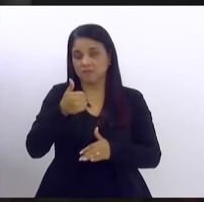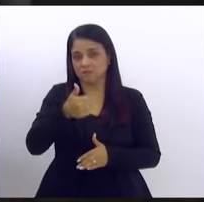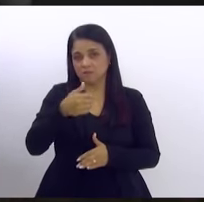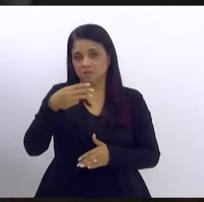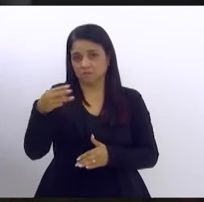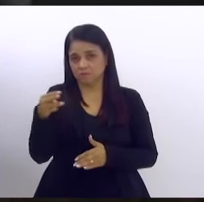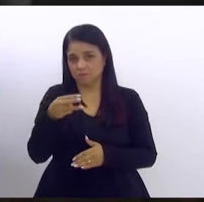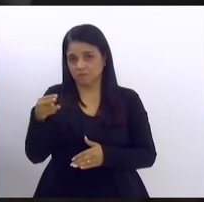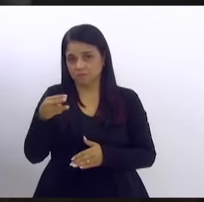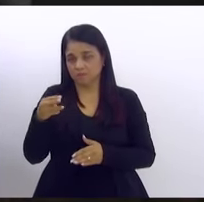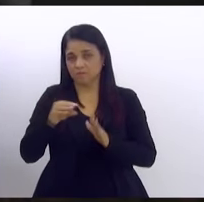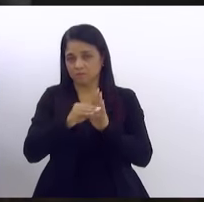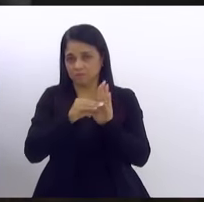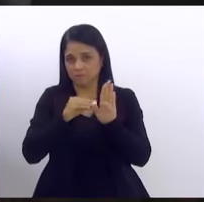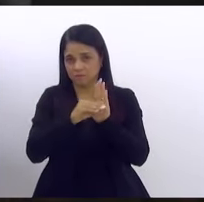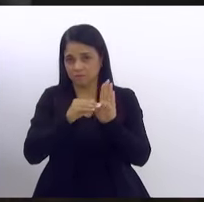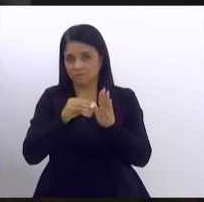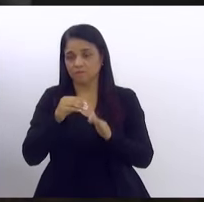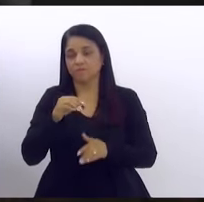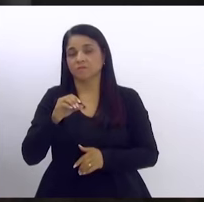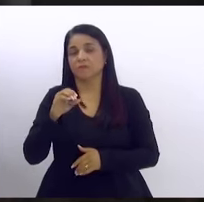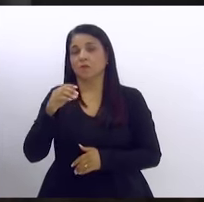emendas, perfazendo